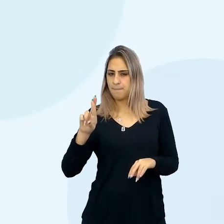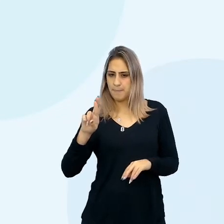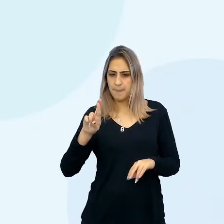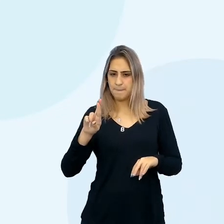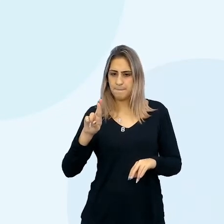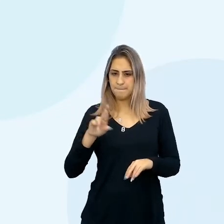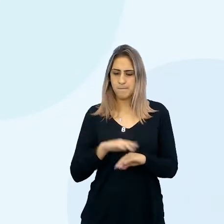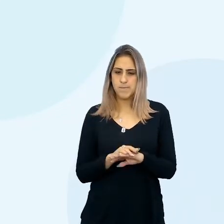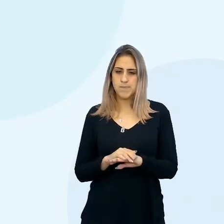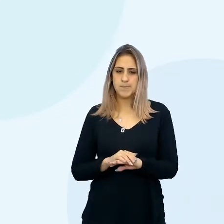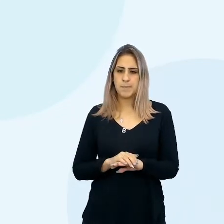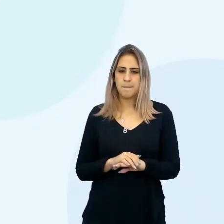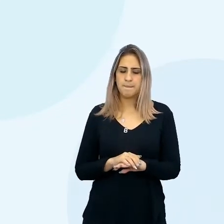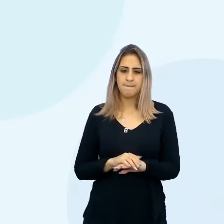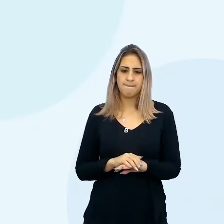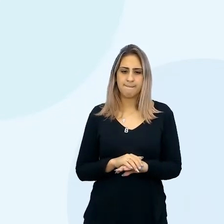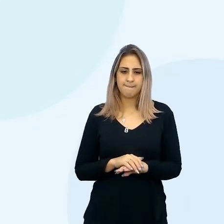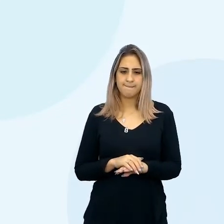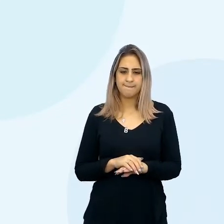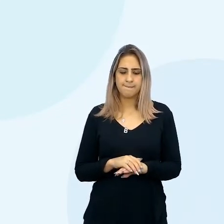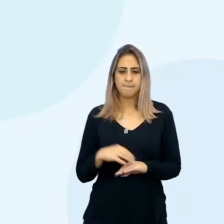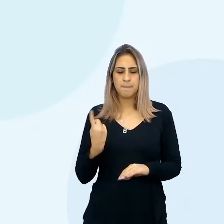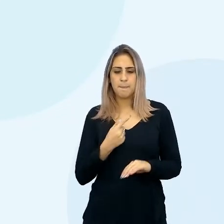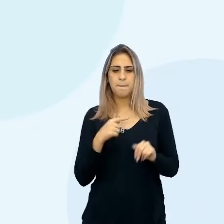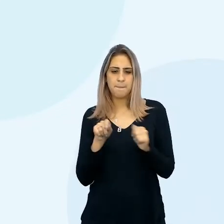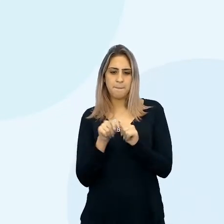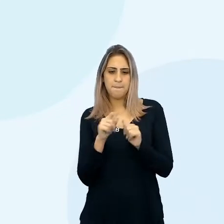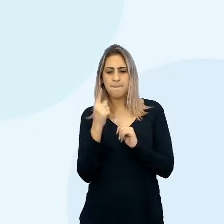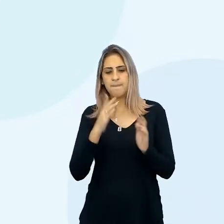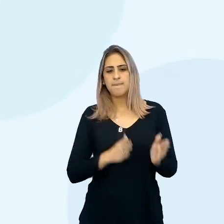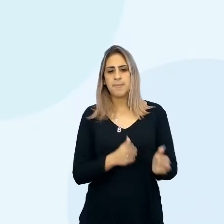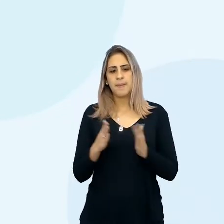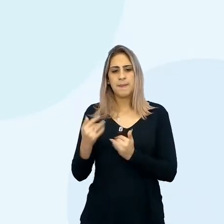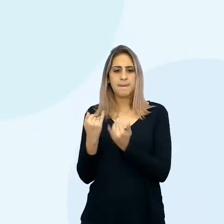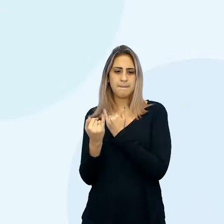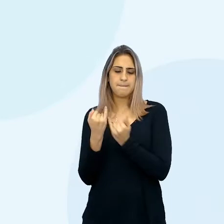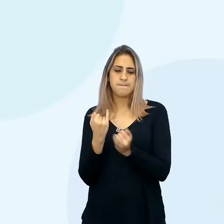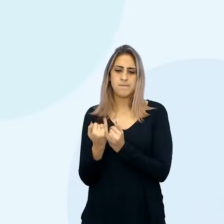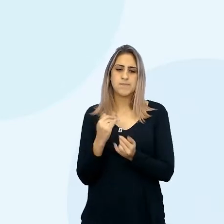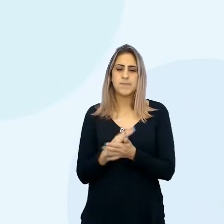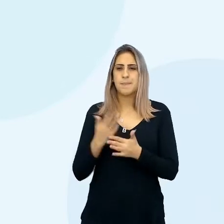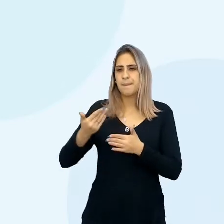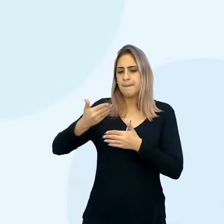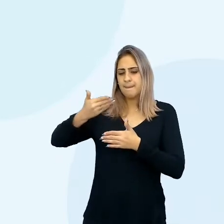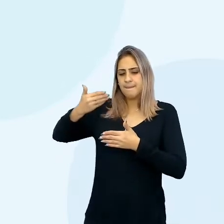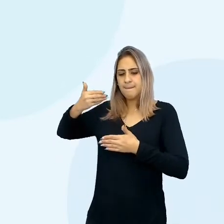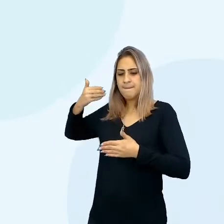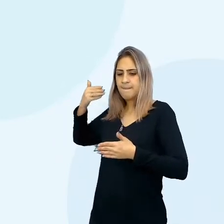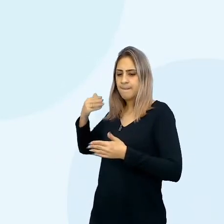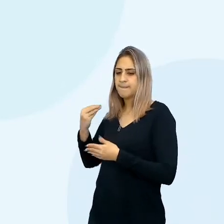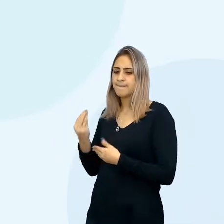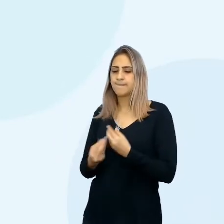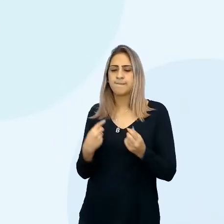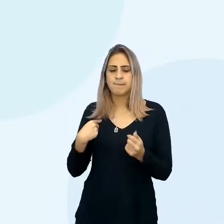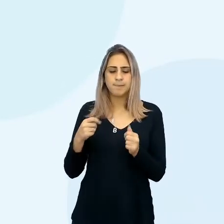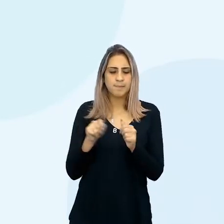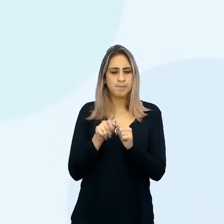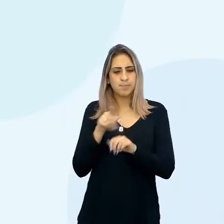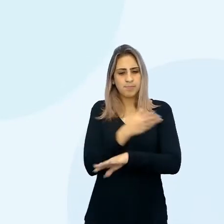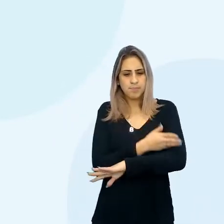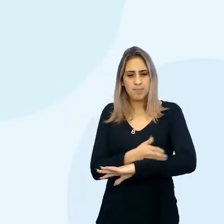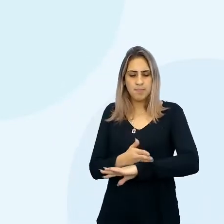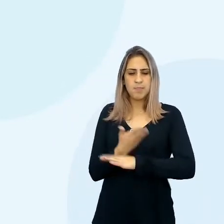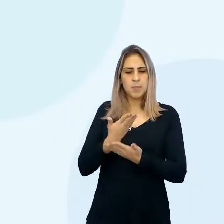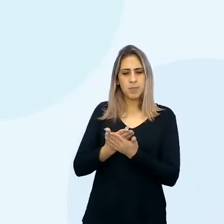Other, o grande outro. E aí a gente já faz, então, um primeiro paralelo lá no com o que a gente fez lá no comecinho